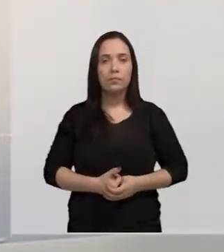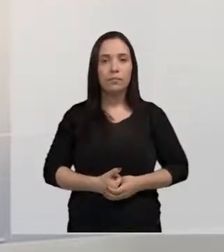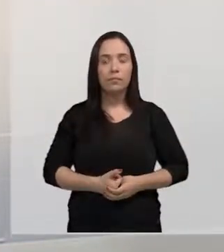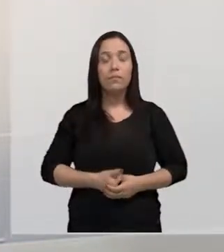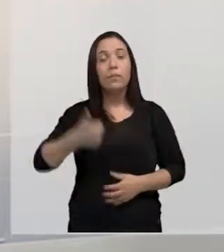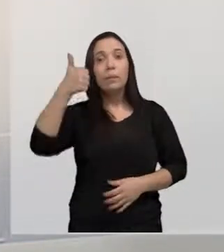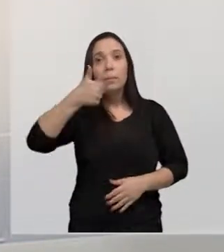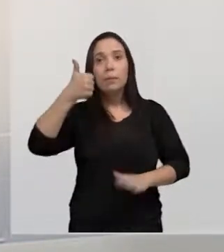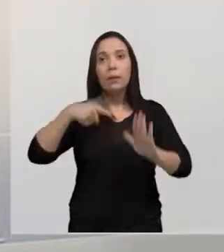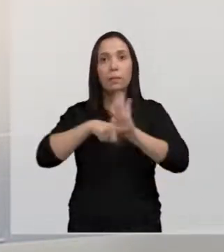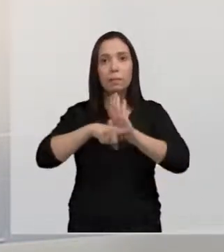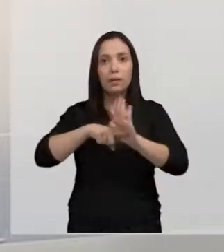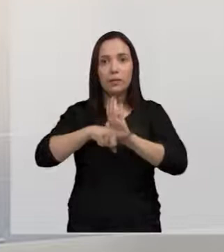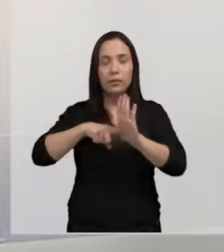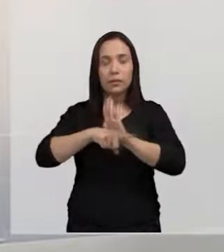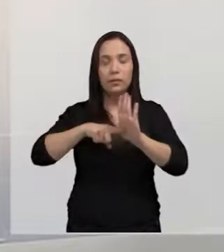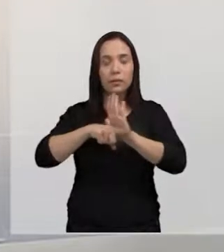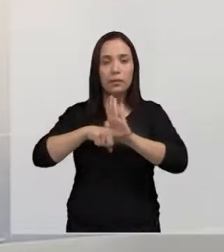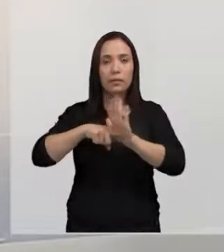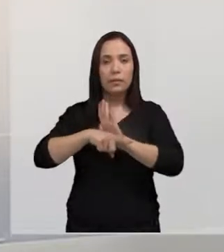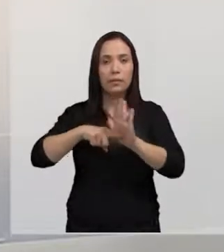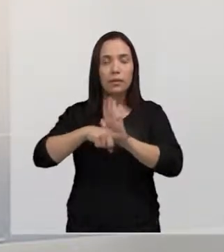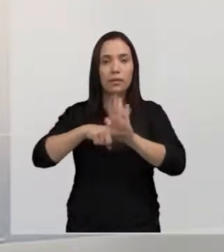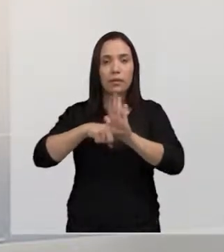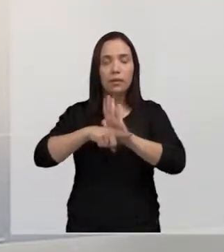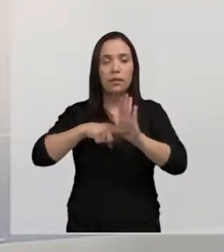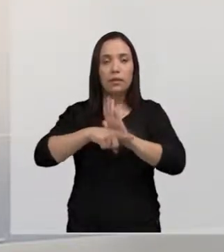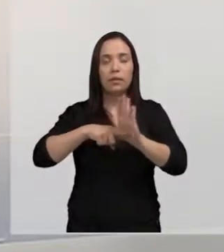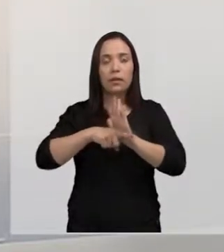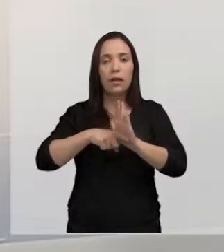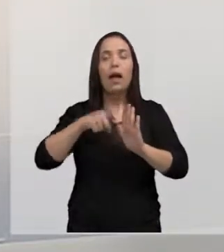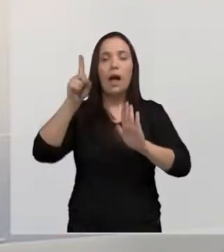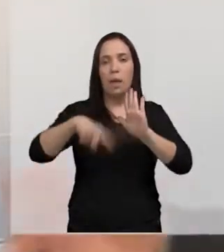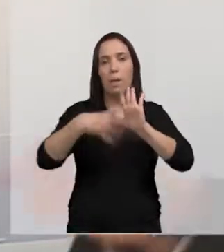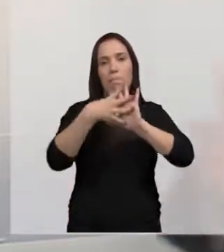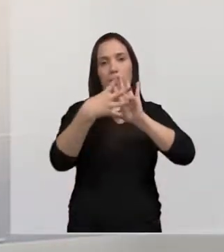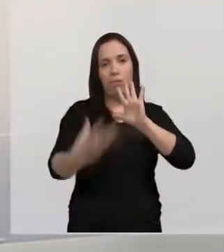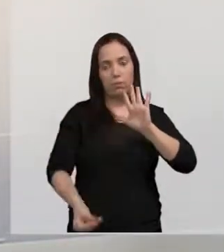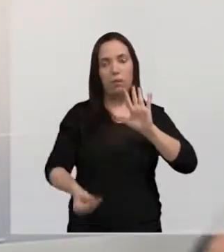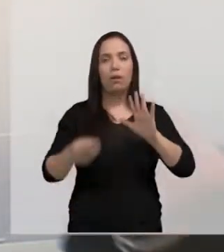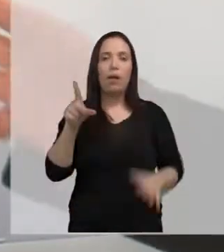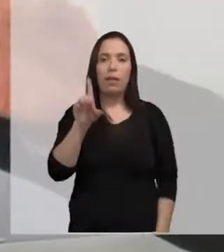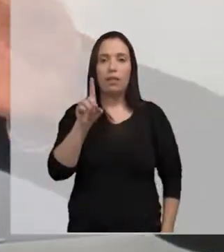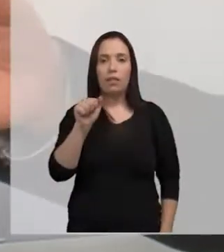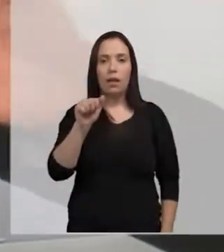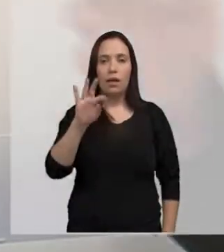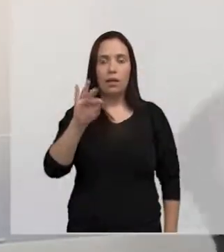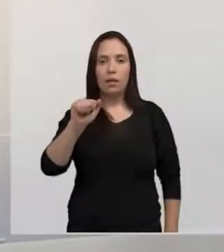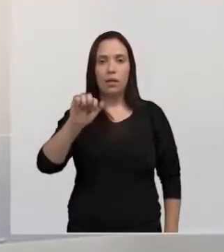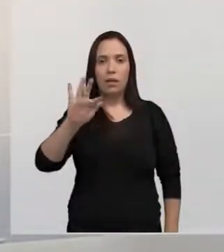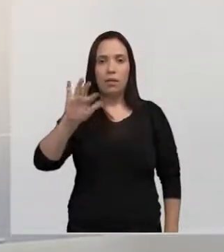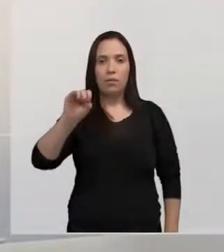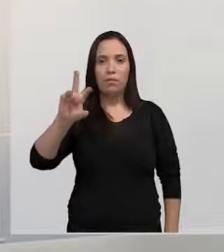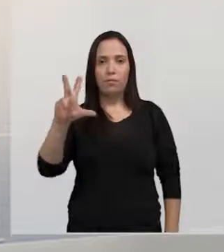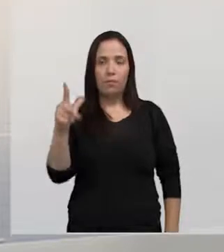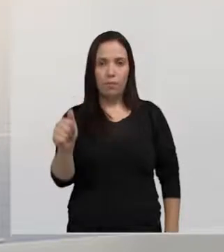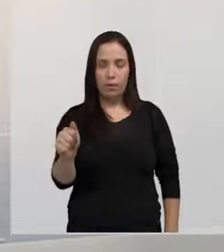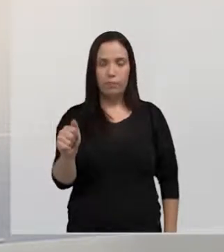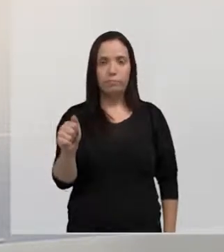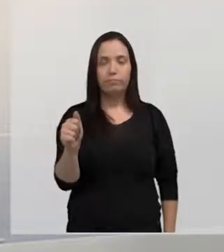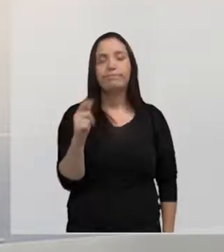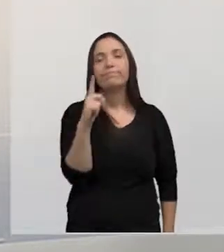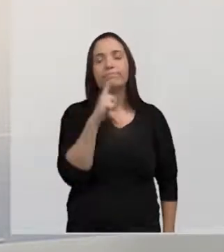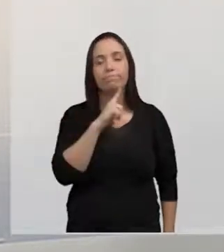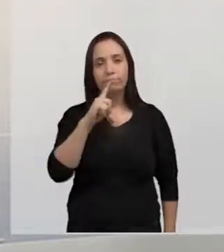primeira pesquisa que saiu, que nós podemos tomar ela como exemplo, sem dúvida, é Datafolha. Teve um que você me apresentou do Big